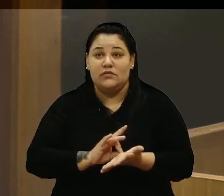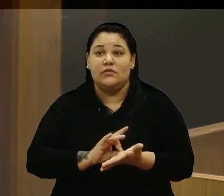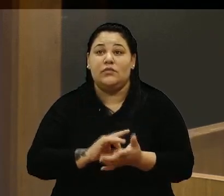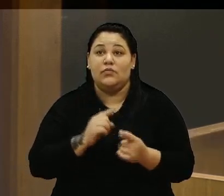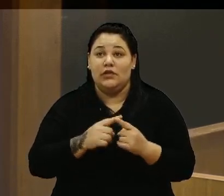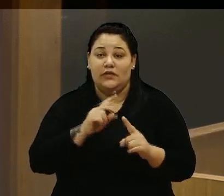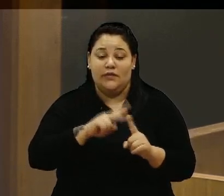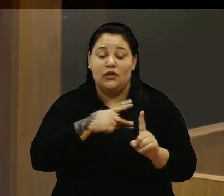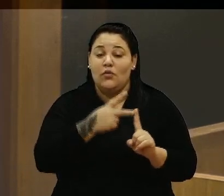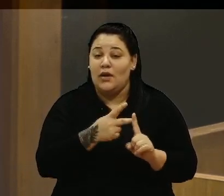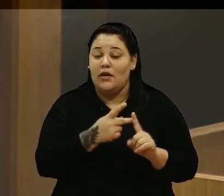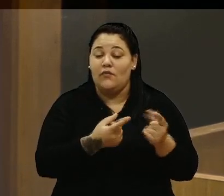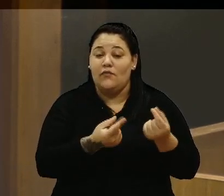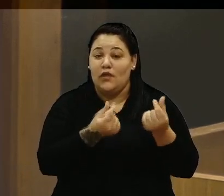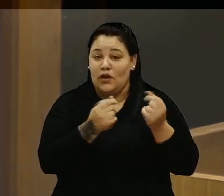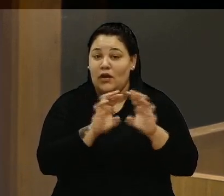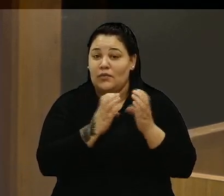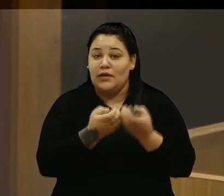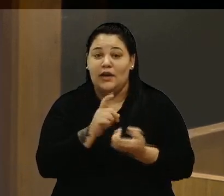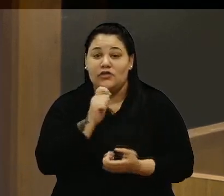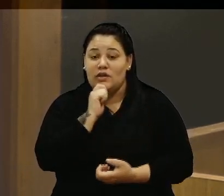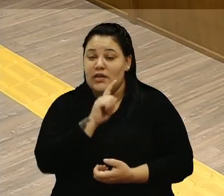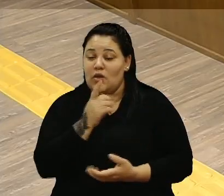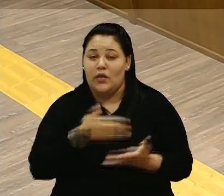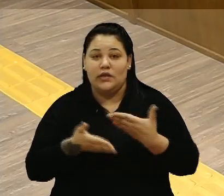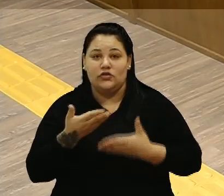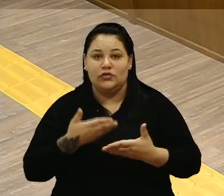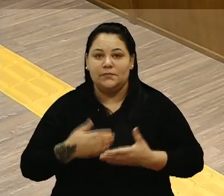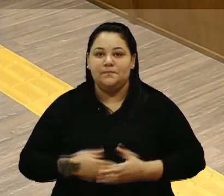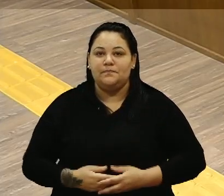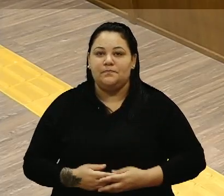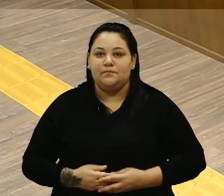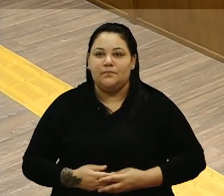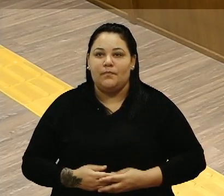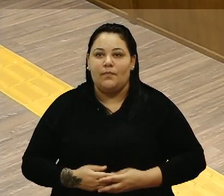de valor e a comunidade não vai ser atendida. Obrigado. Obrigado, vereador. Com a palavra, a vereadora Estela Balardim.